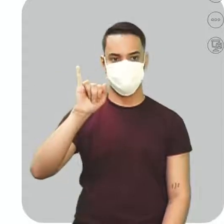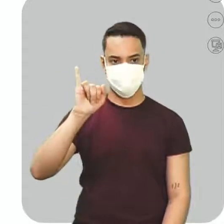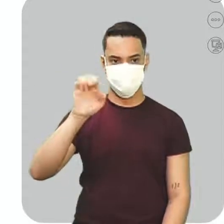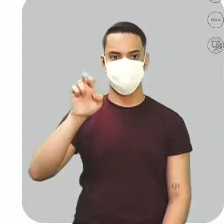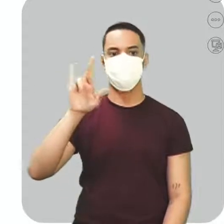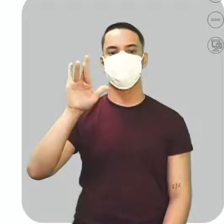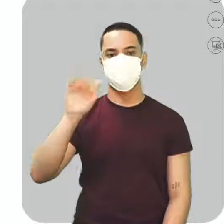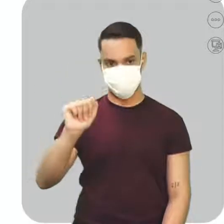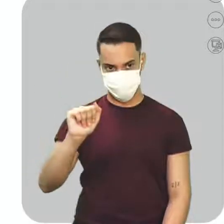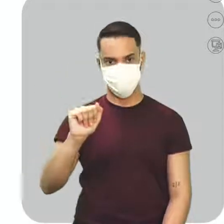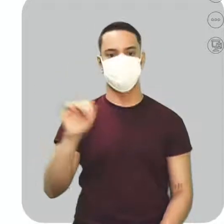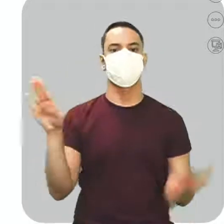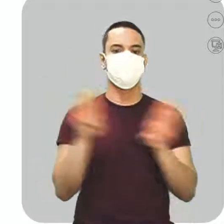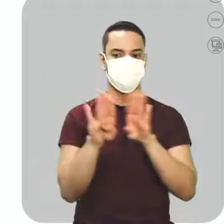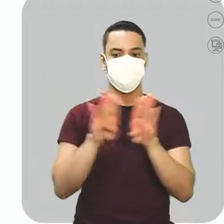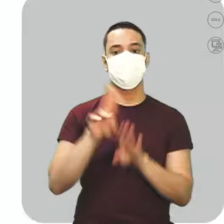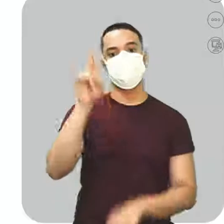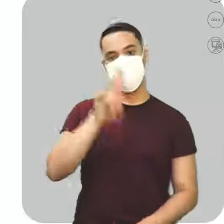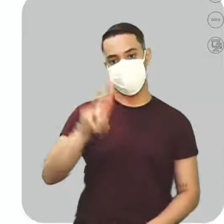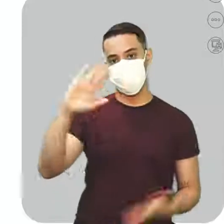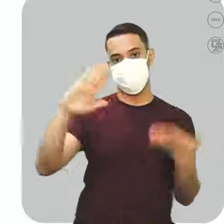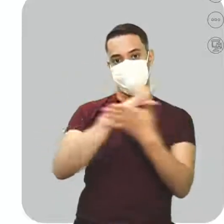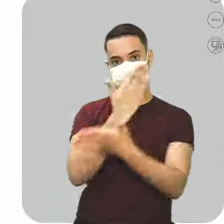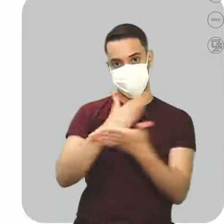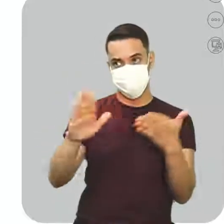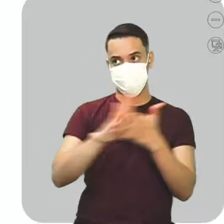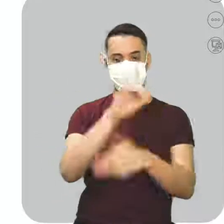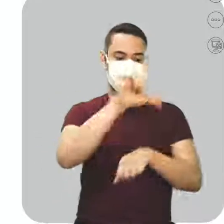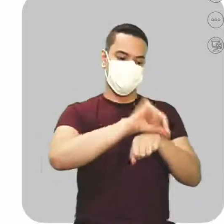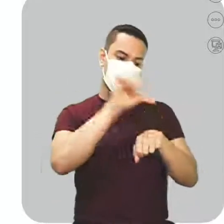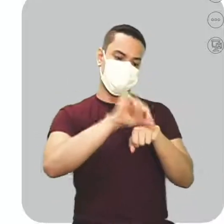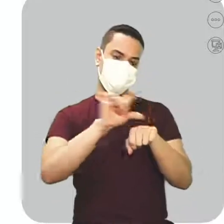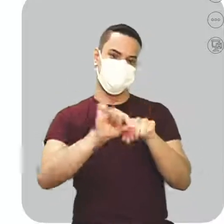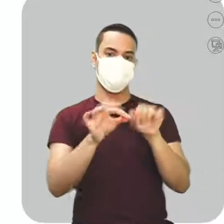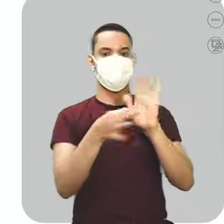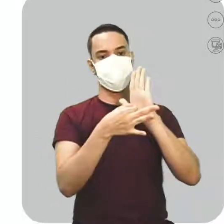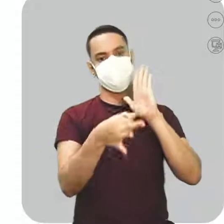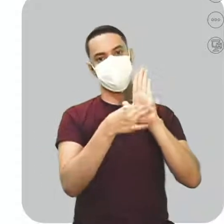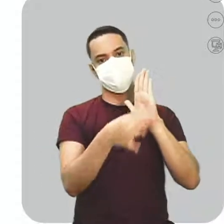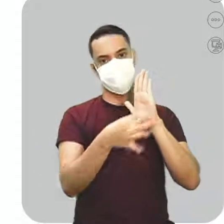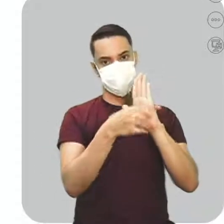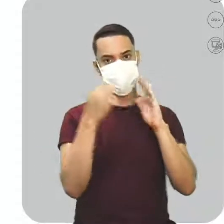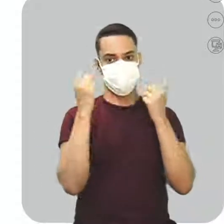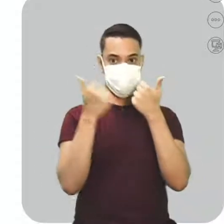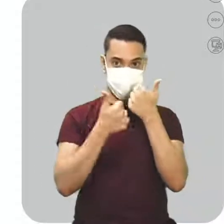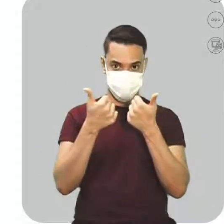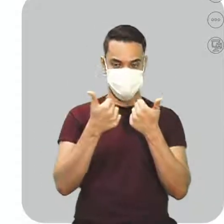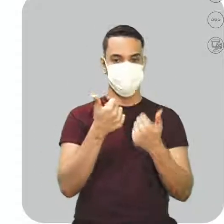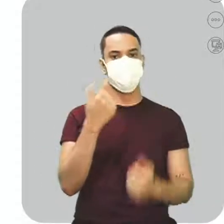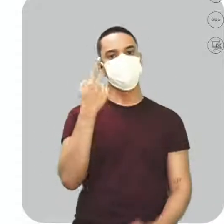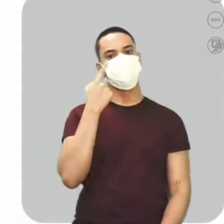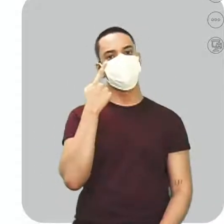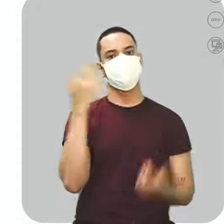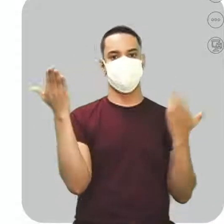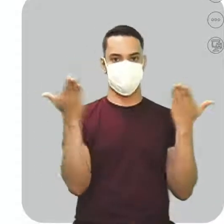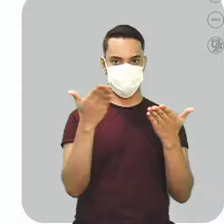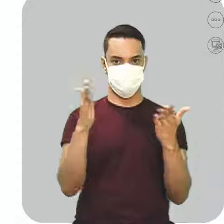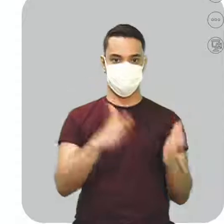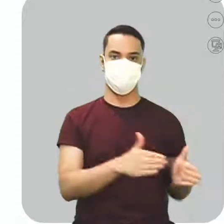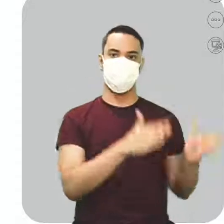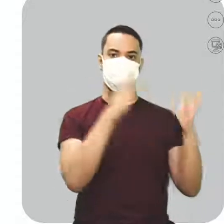Padre Vieira usou também alguns recursos argumentativos, tá bom? Vamos ver agora a parte